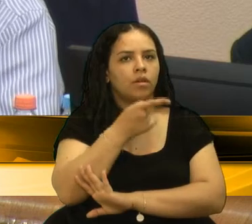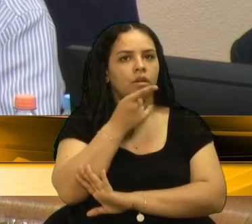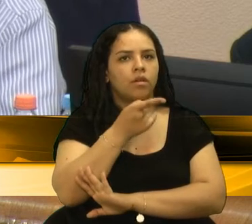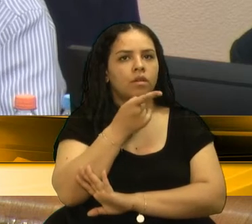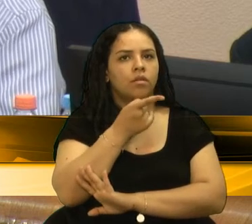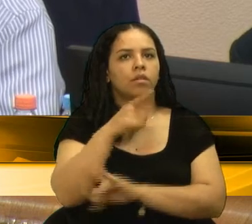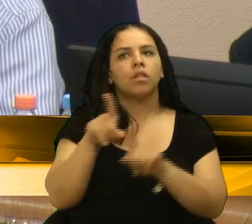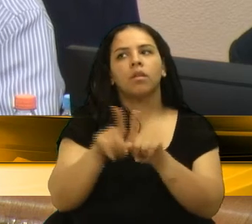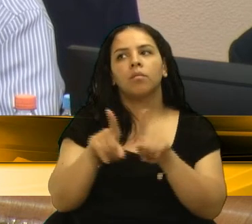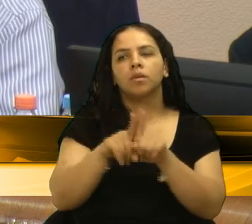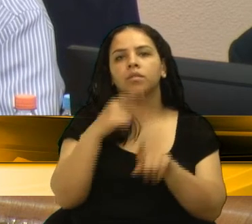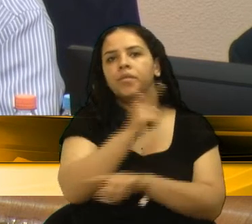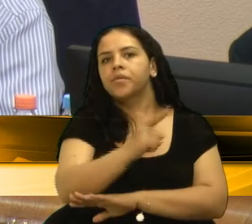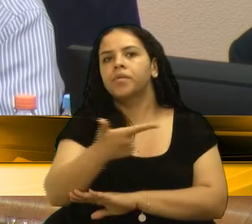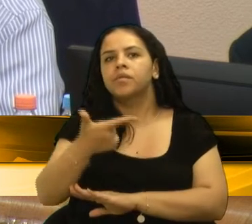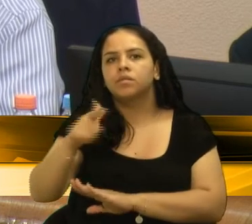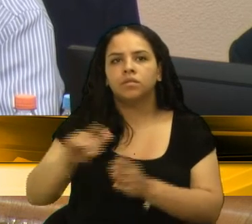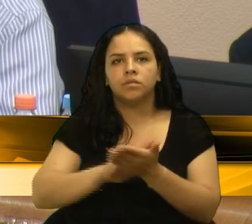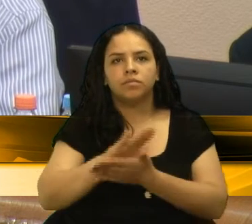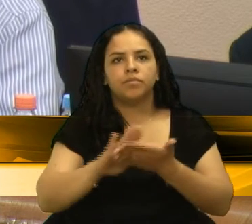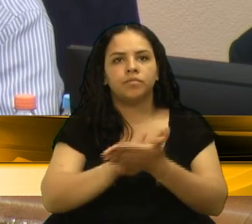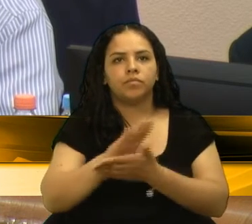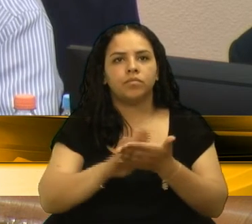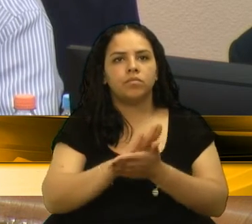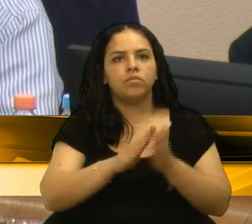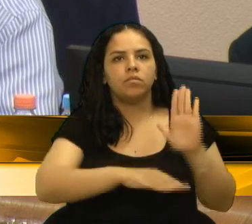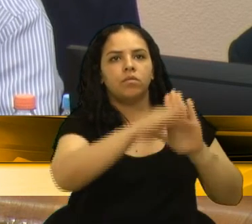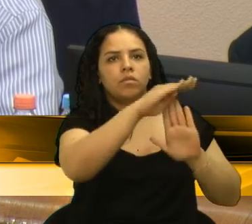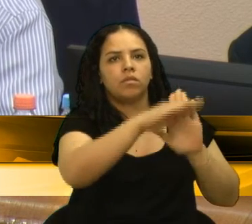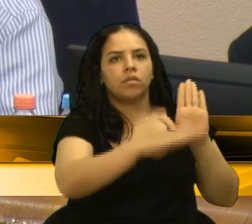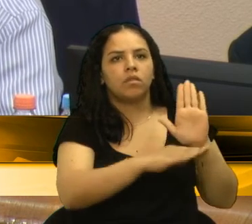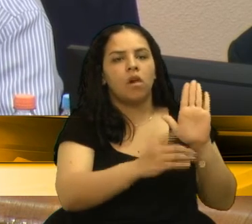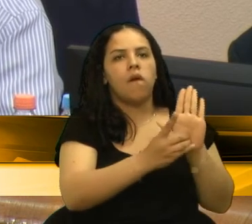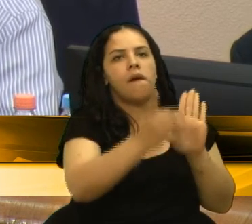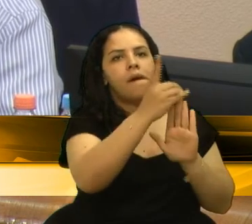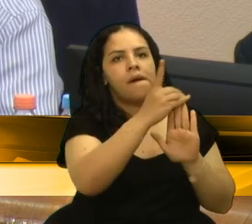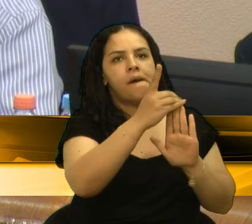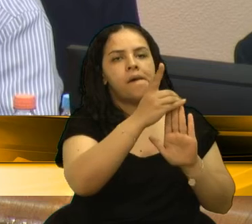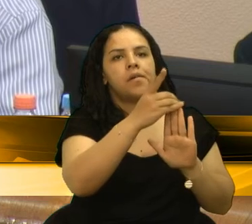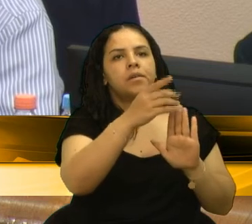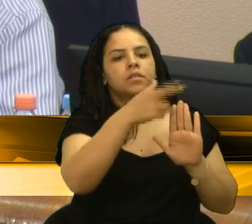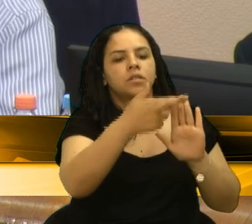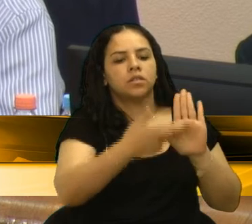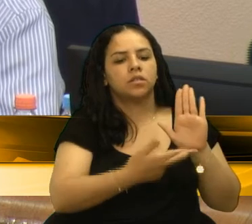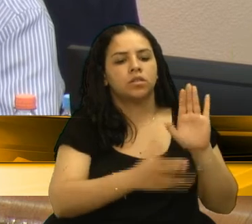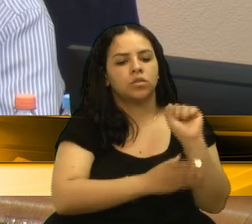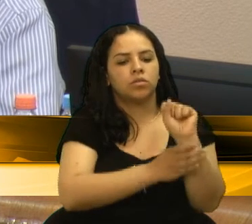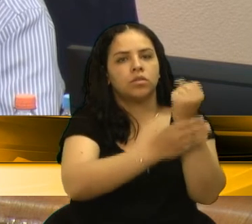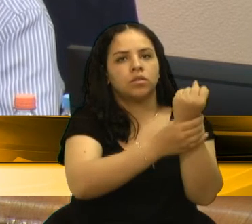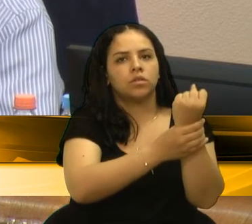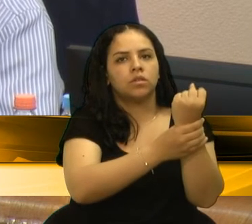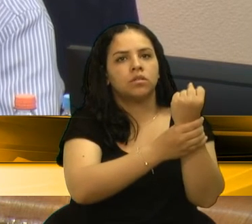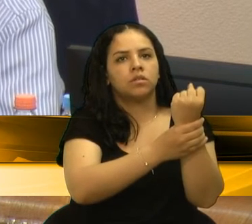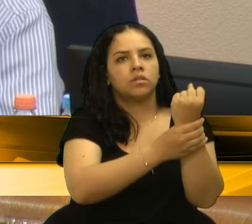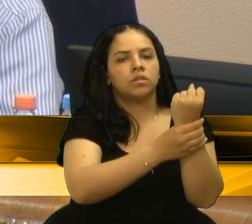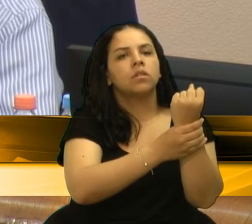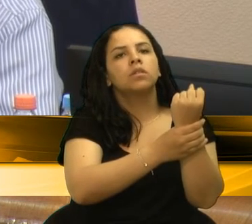manifestaram que não havia óbice no texto do decreto, apenas salientaram que as normas de segurança deveriam atender ao